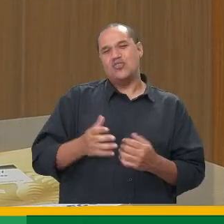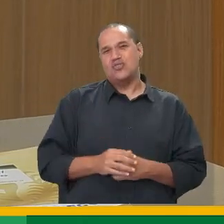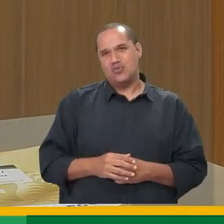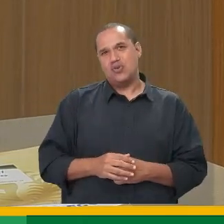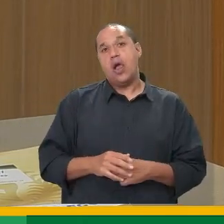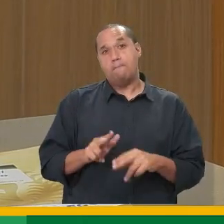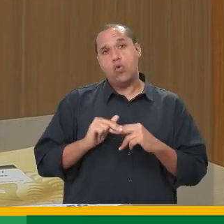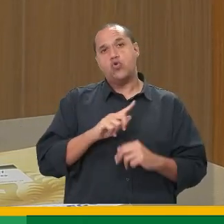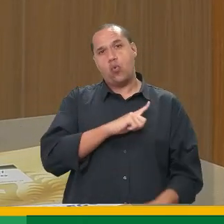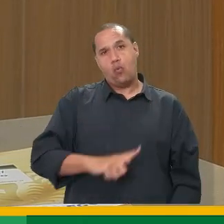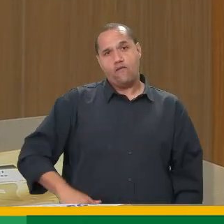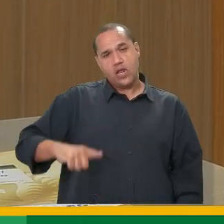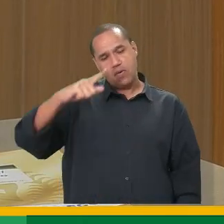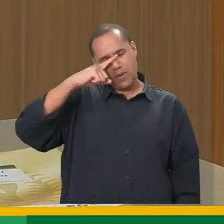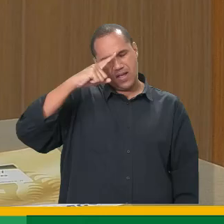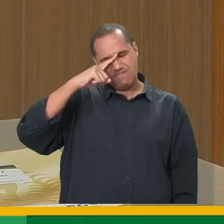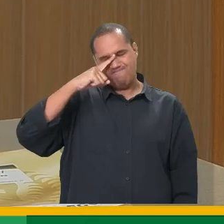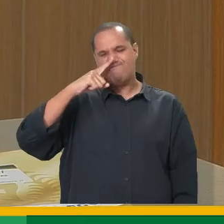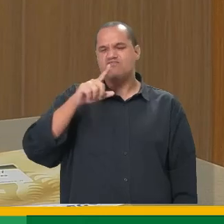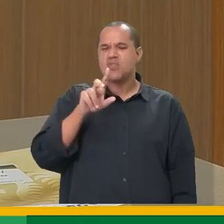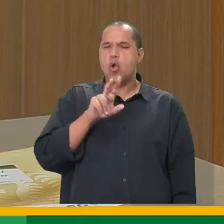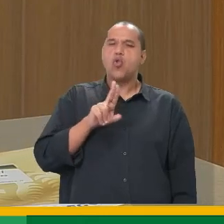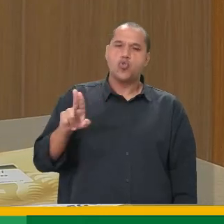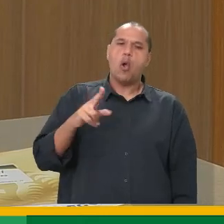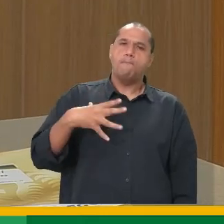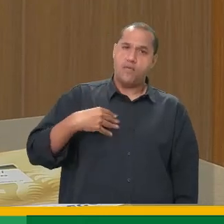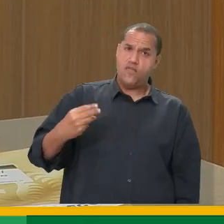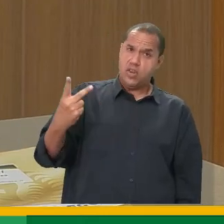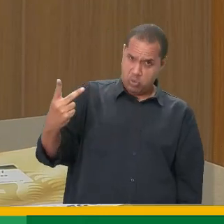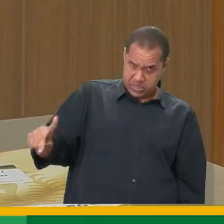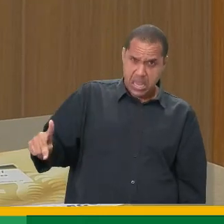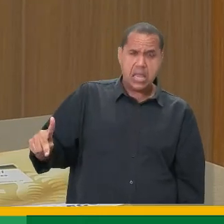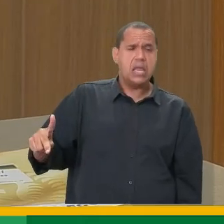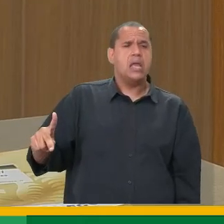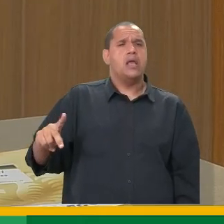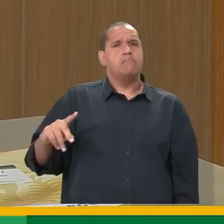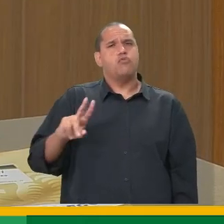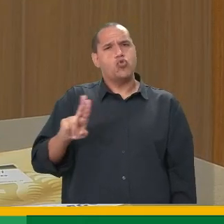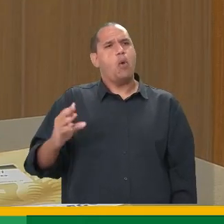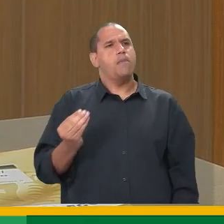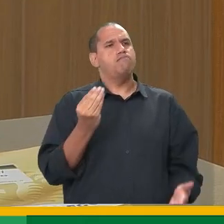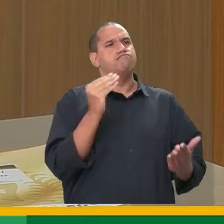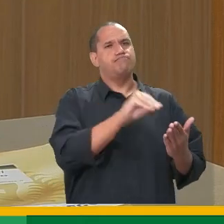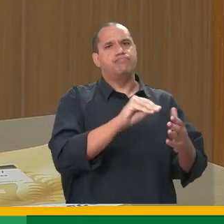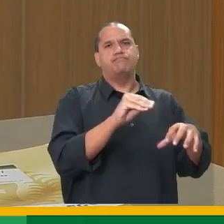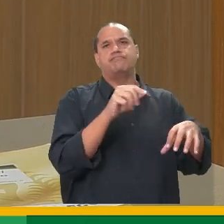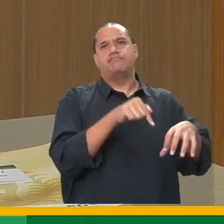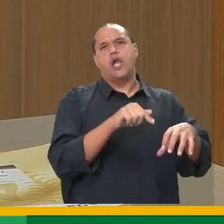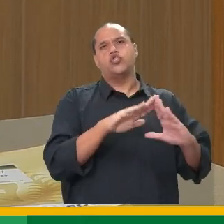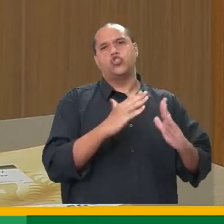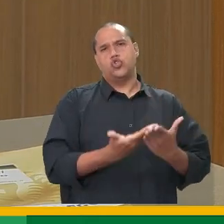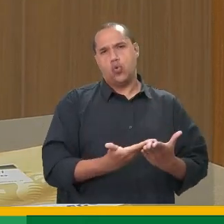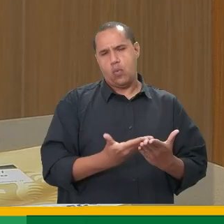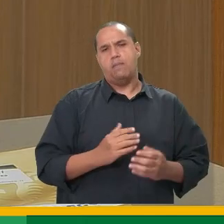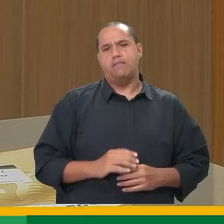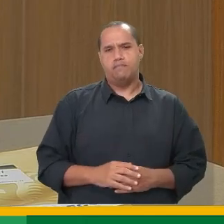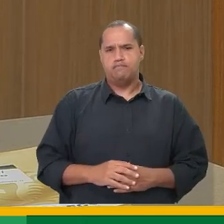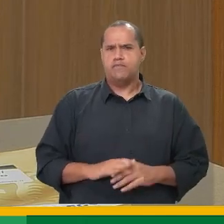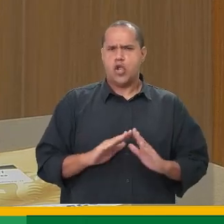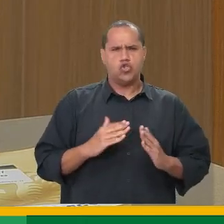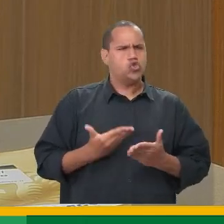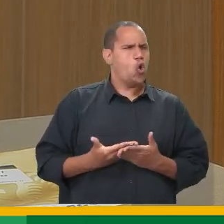deixar imortalizado o nome do filho dele no Estado de Goiás e é uma escola recém